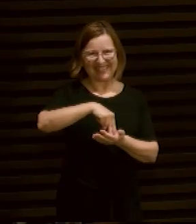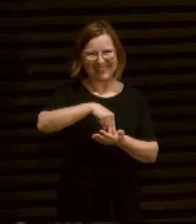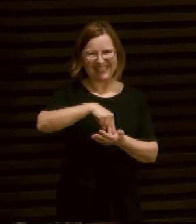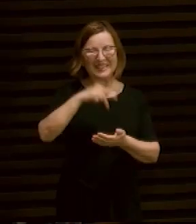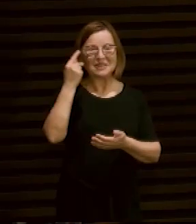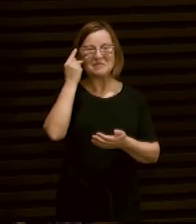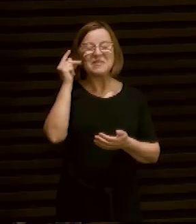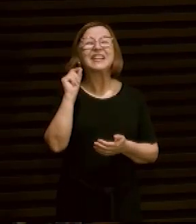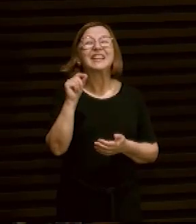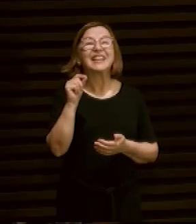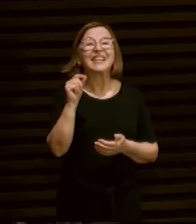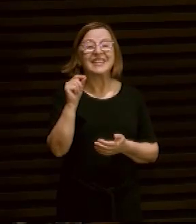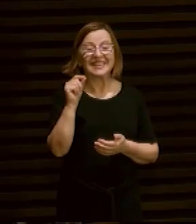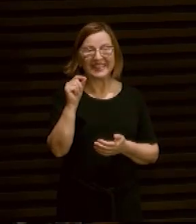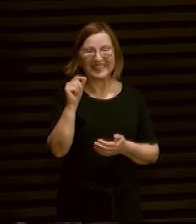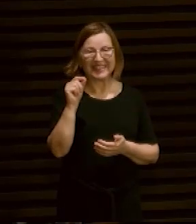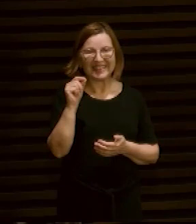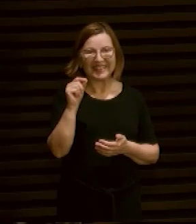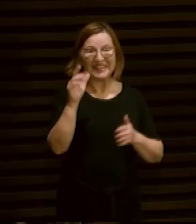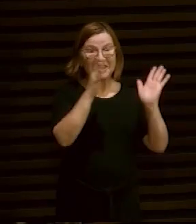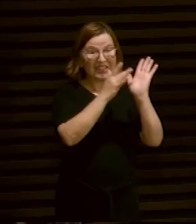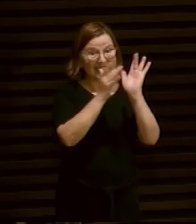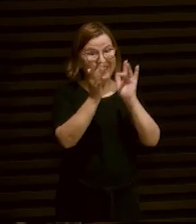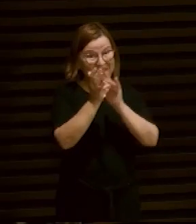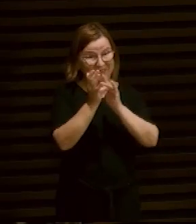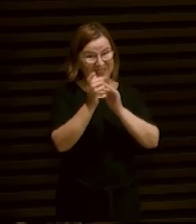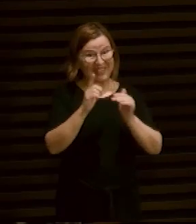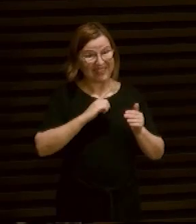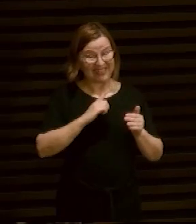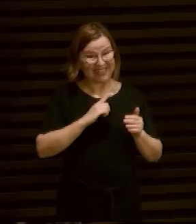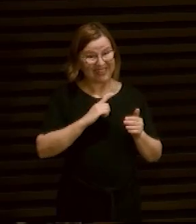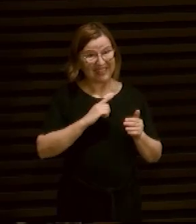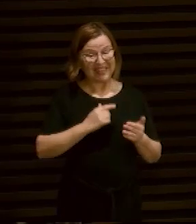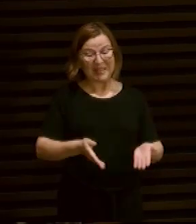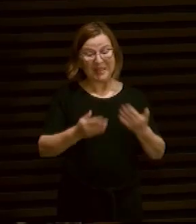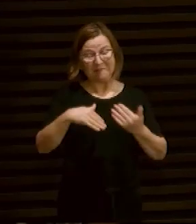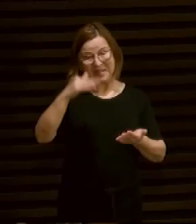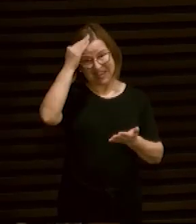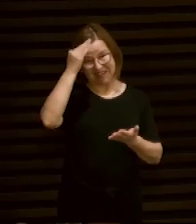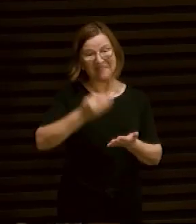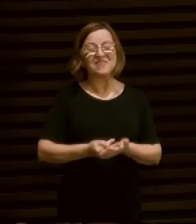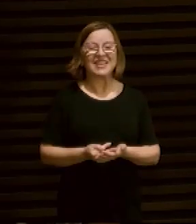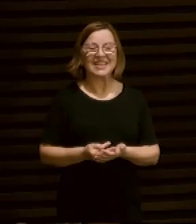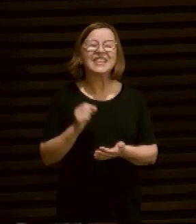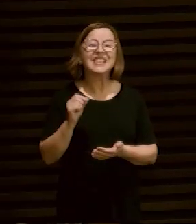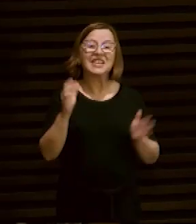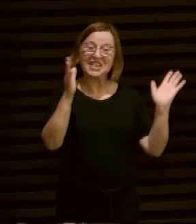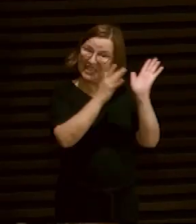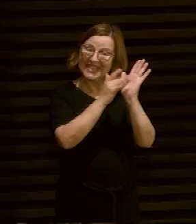firmemente para quem? Para o autor e o consumador da fé. Quem é esse?